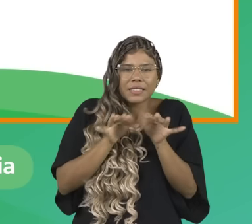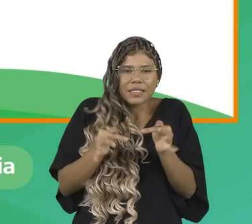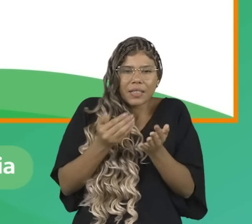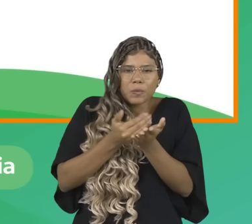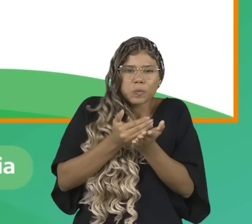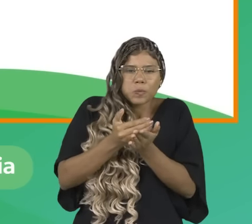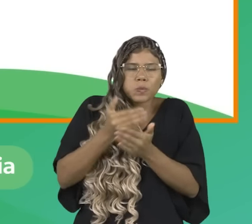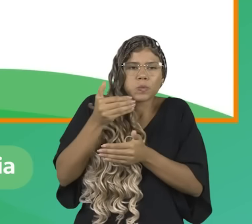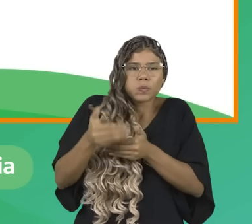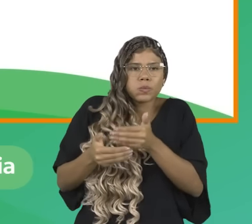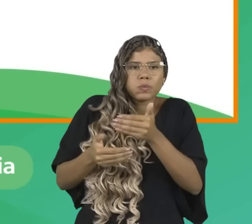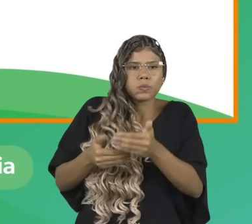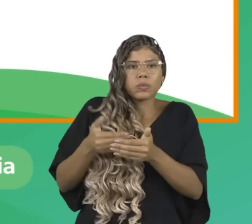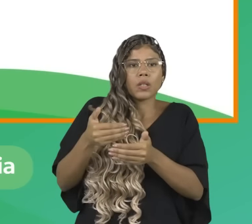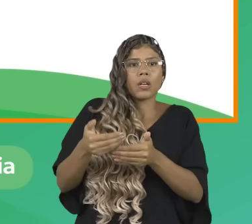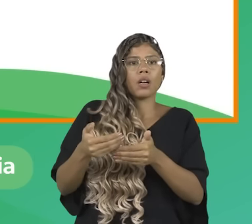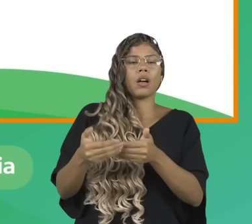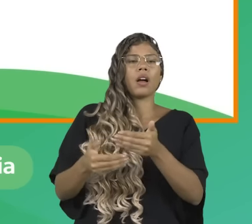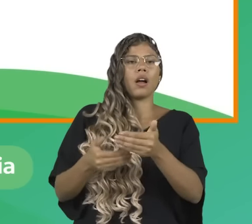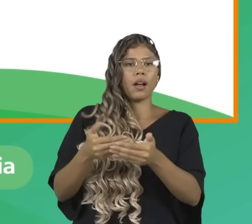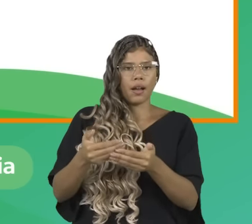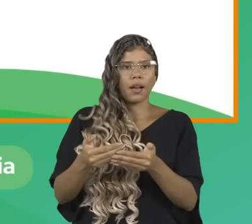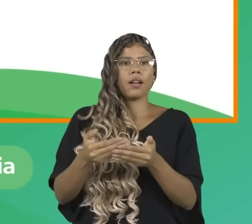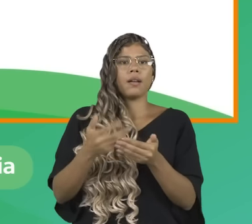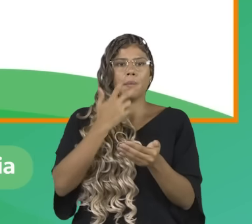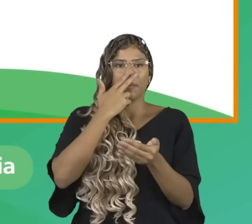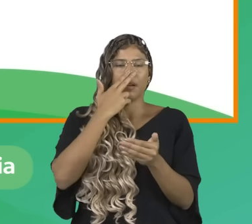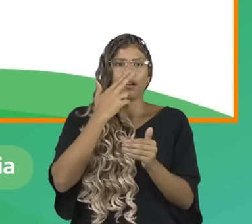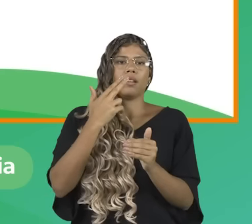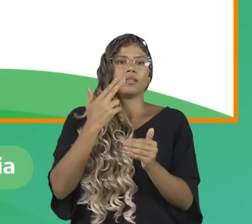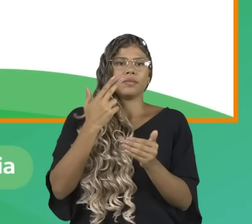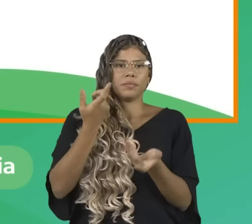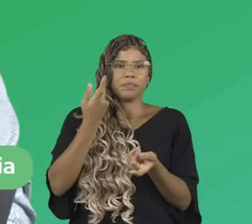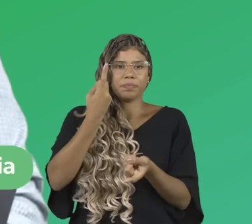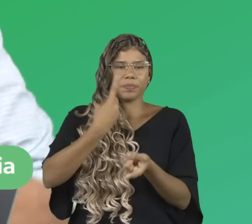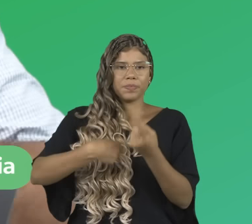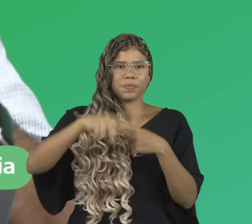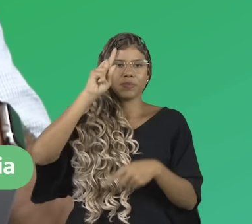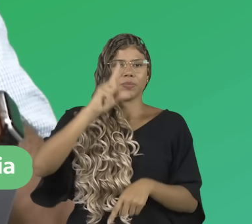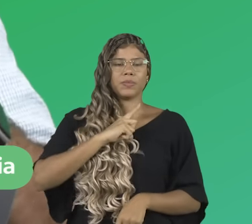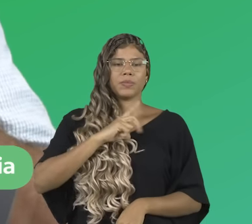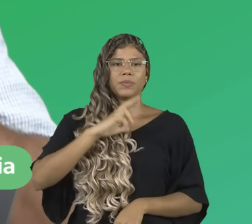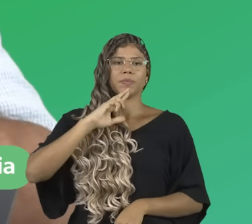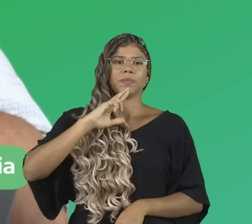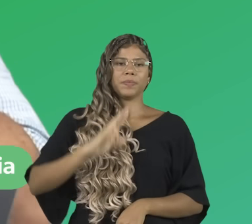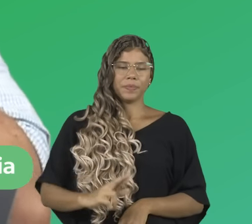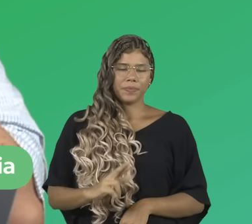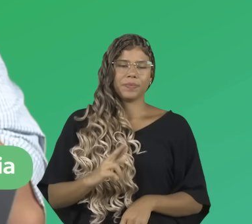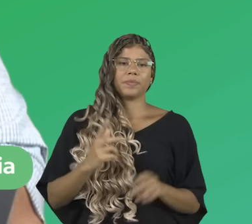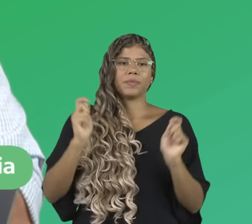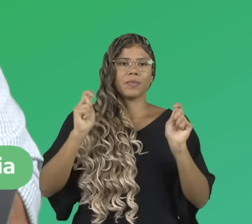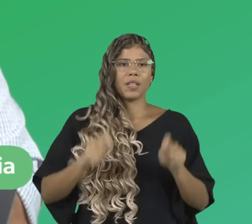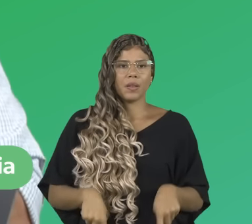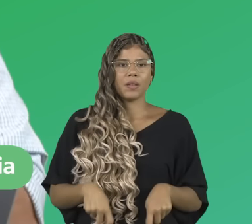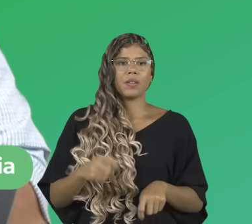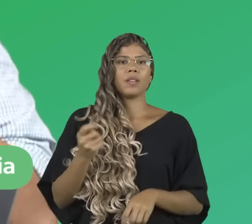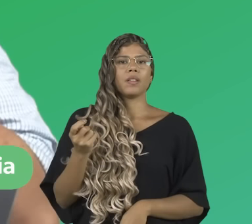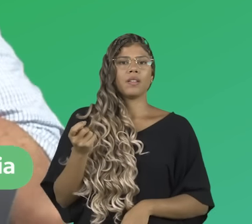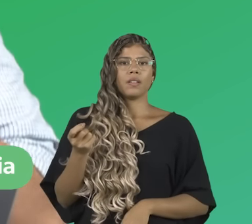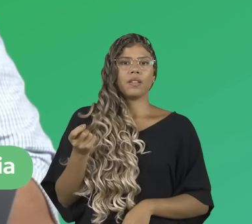cresce, amadurece e frutifica, tornando-se possível produzir novas sementes. Então, pessoal, com isso nós encerramos a nossa